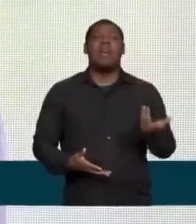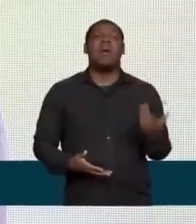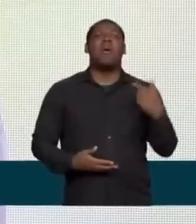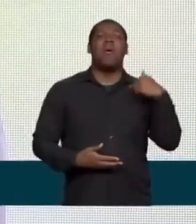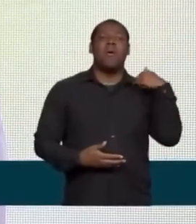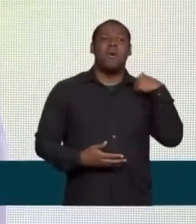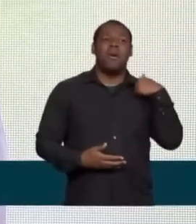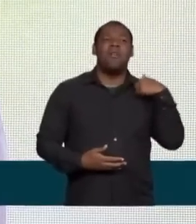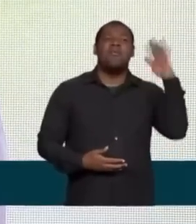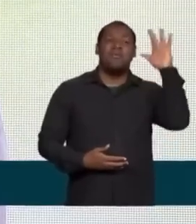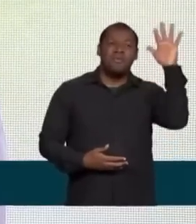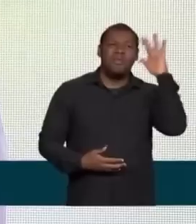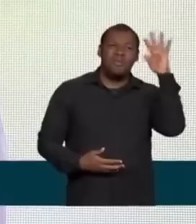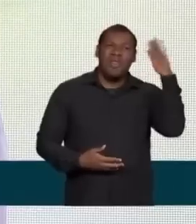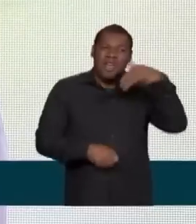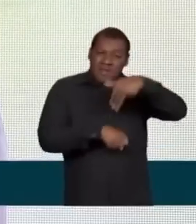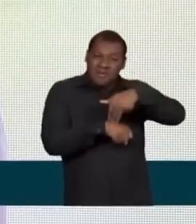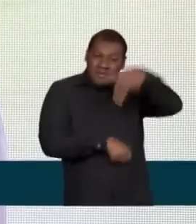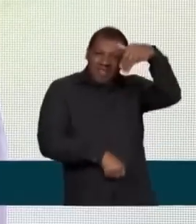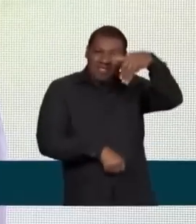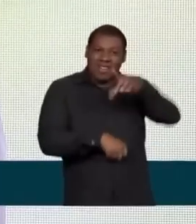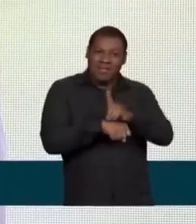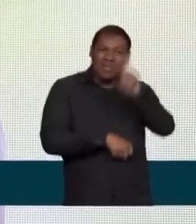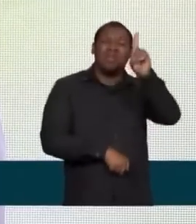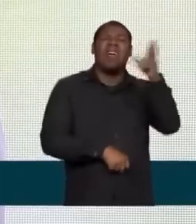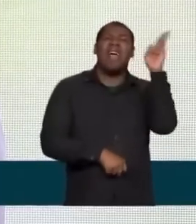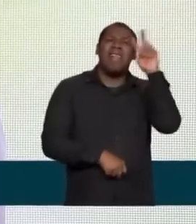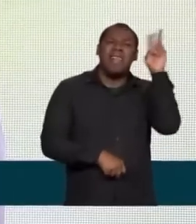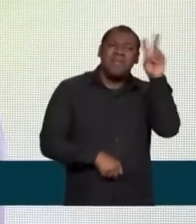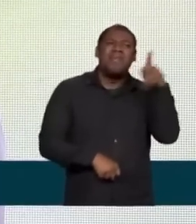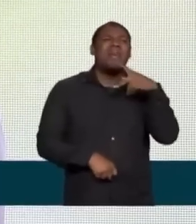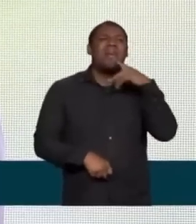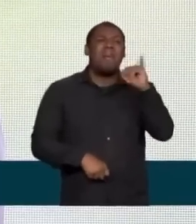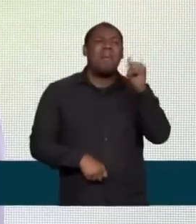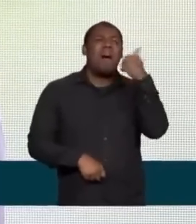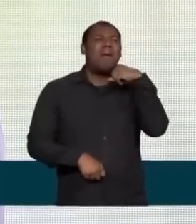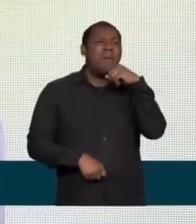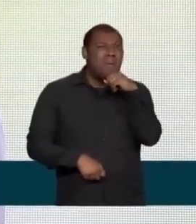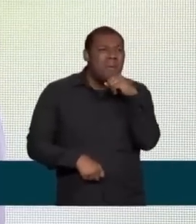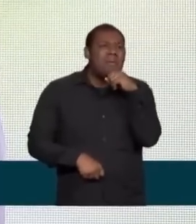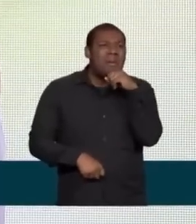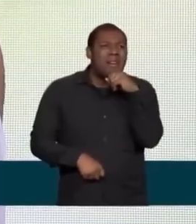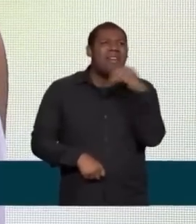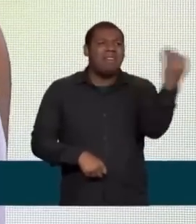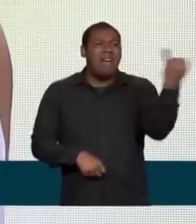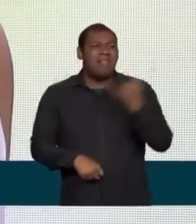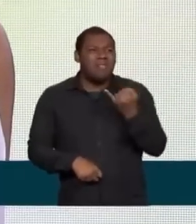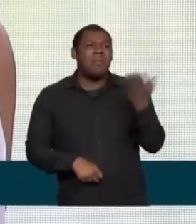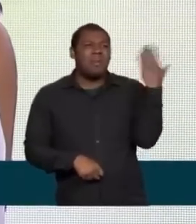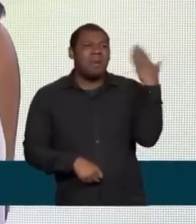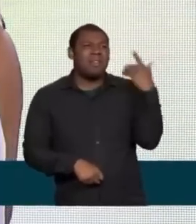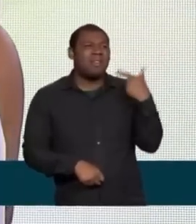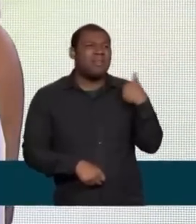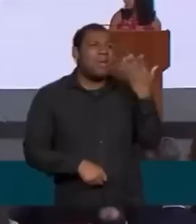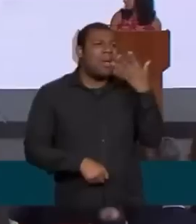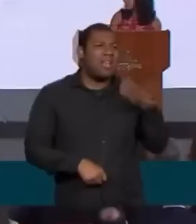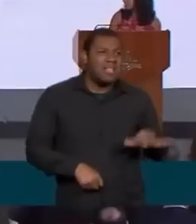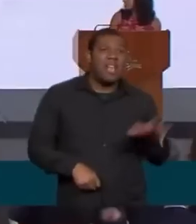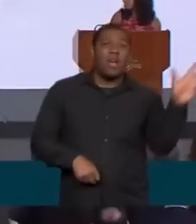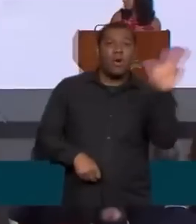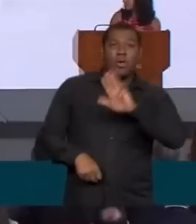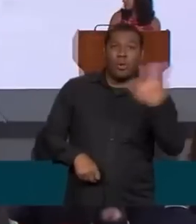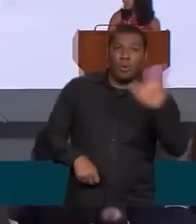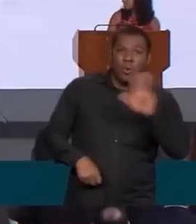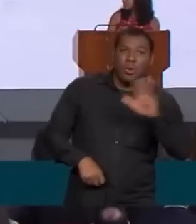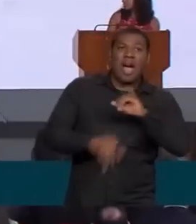sonhar com o mestrado e doutorado e me lembrei de ouvir Paiinho falando quando era criança. Lula disse que até